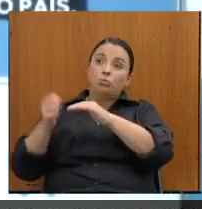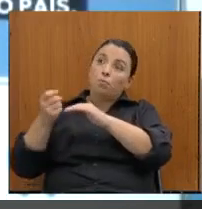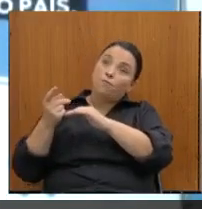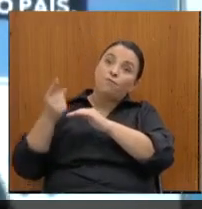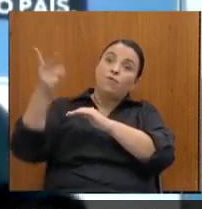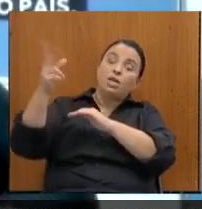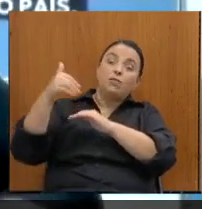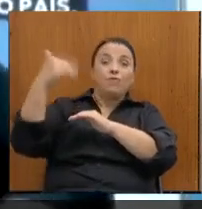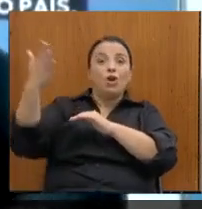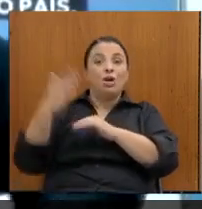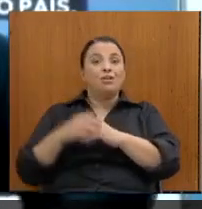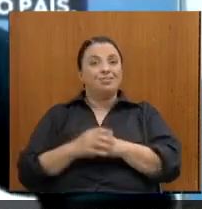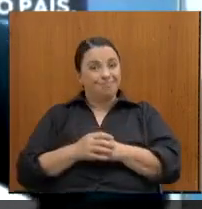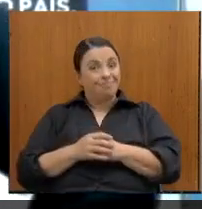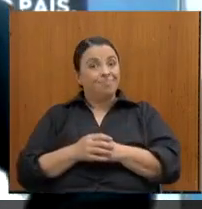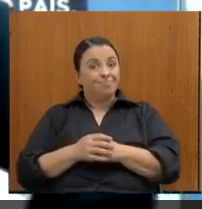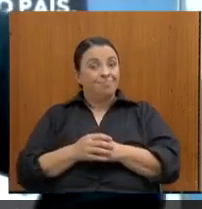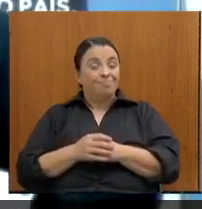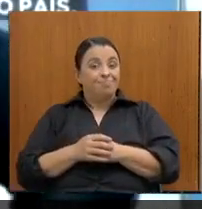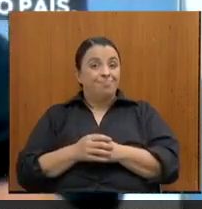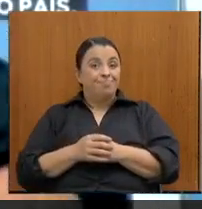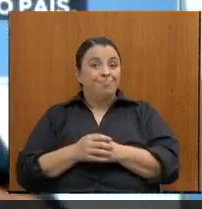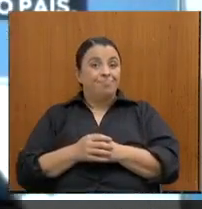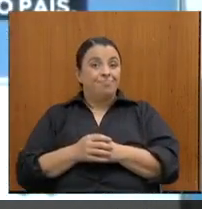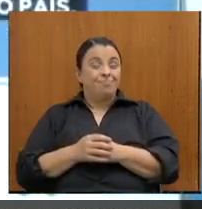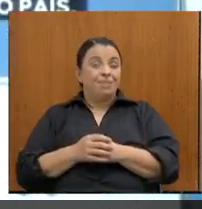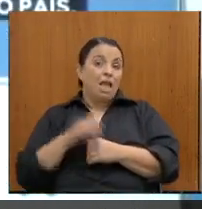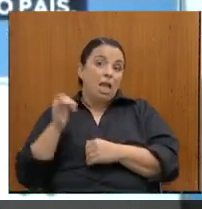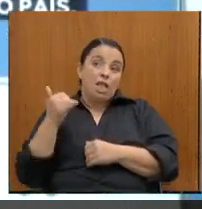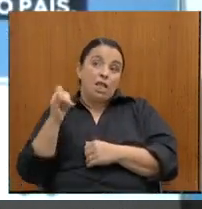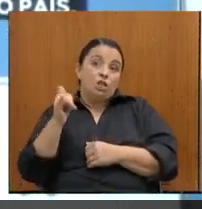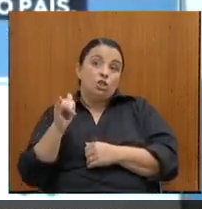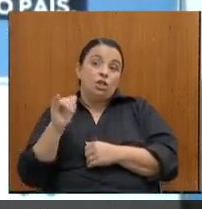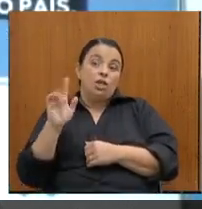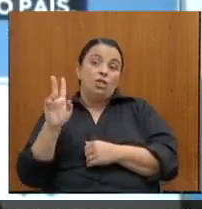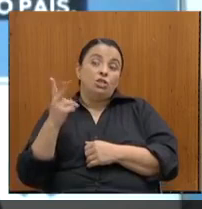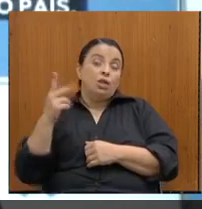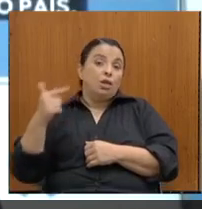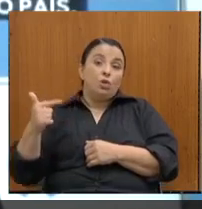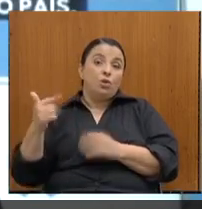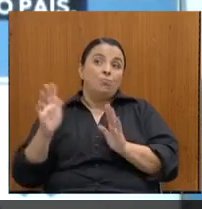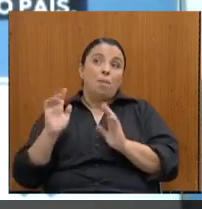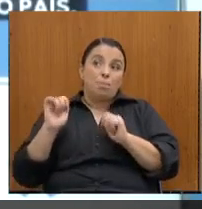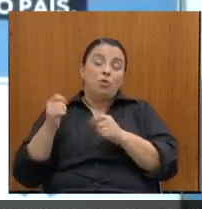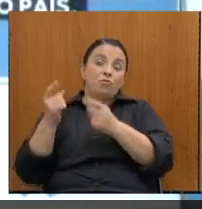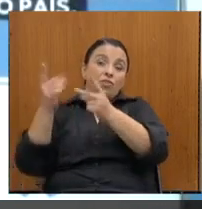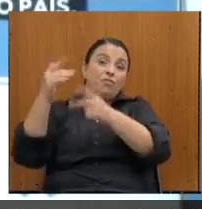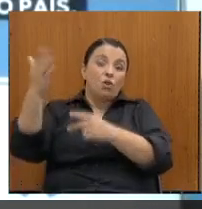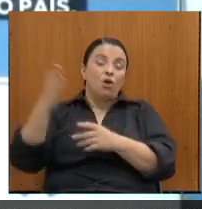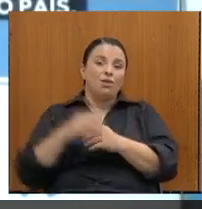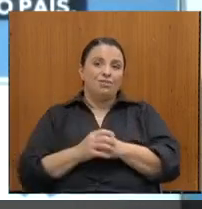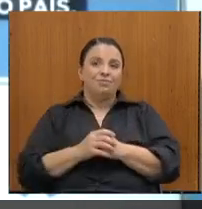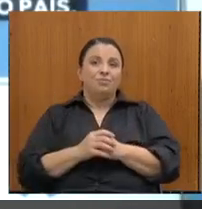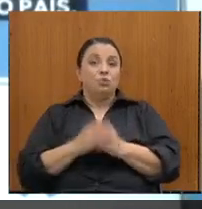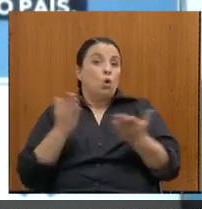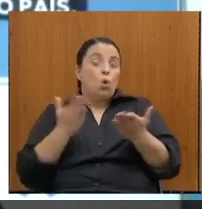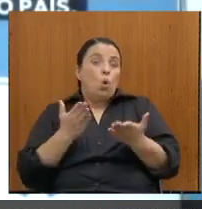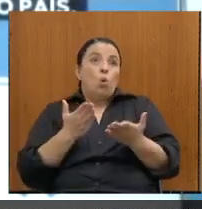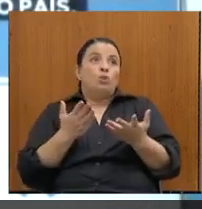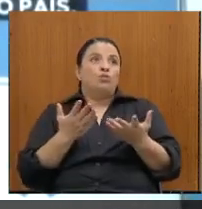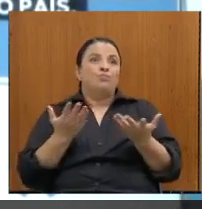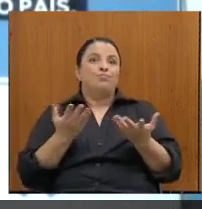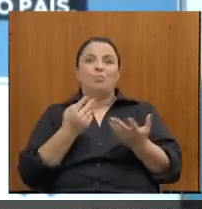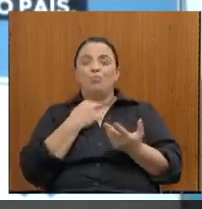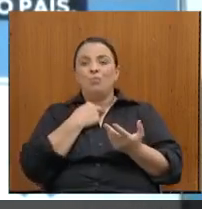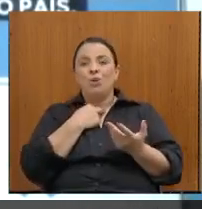poderemos exportar energia na forma de hidrogênio e hoje eu não pode fazer isso eu só faço no sistema integrado brasileiro através